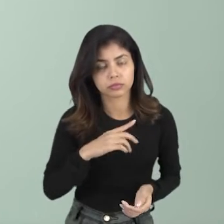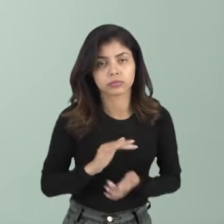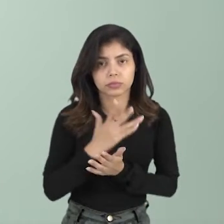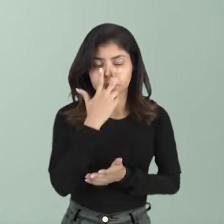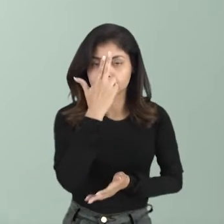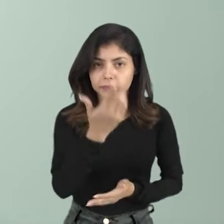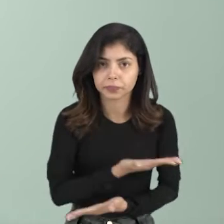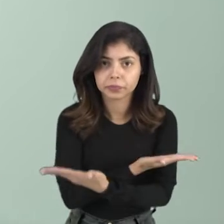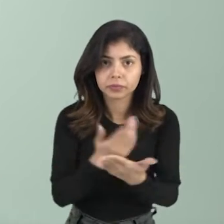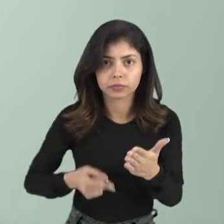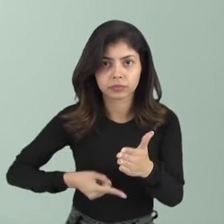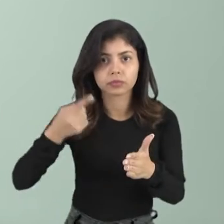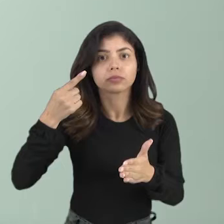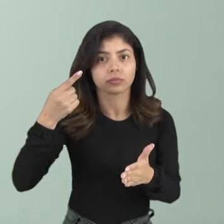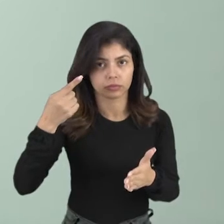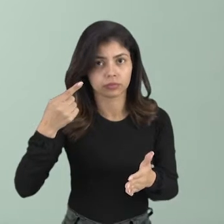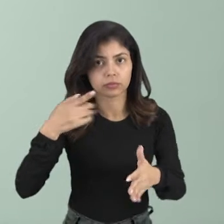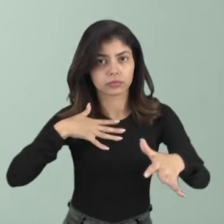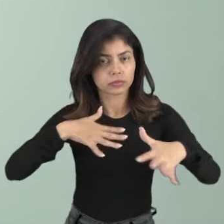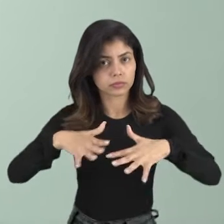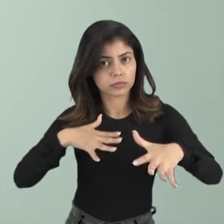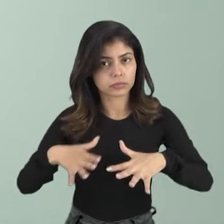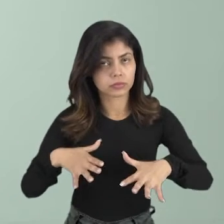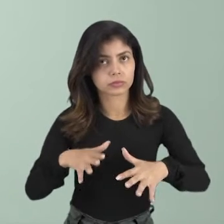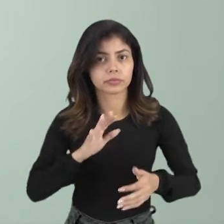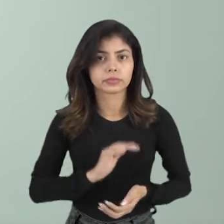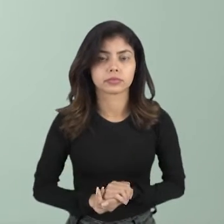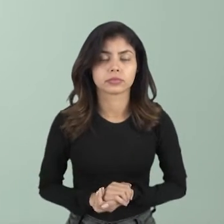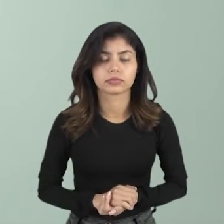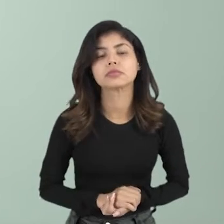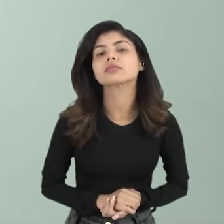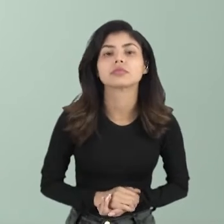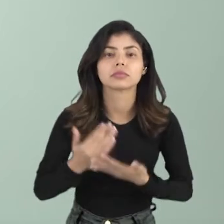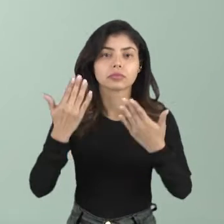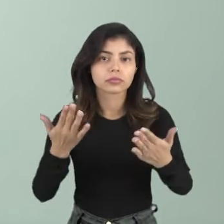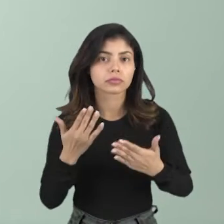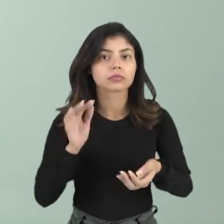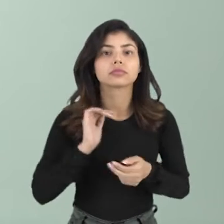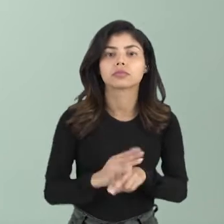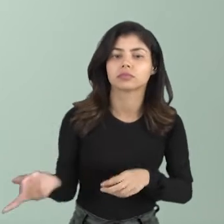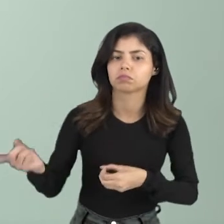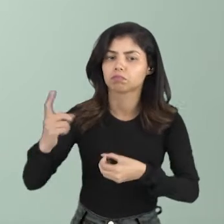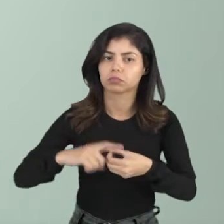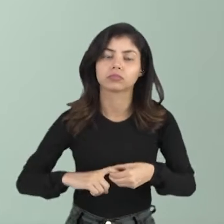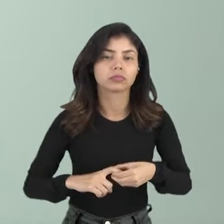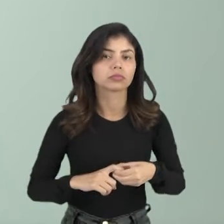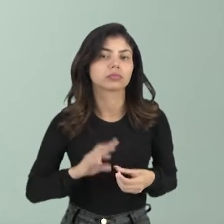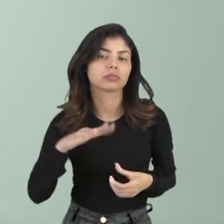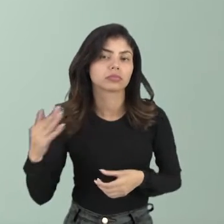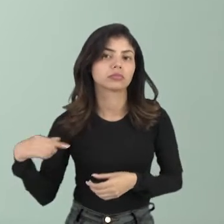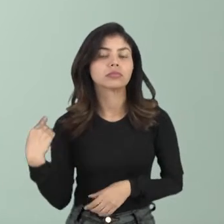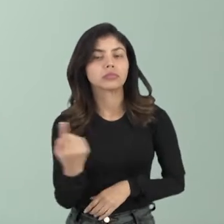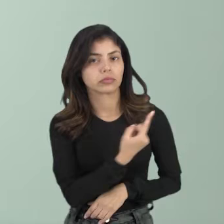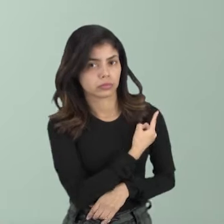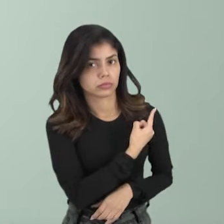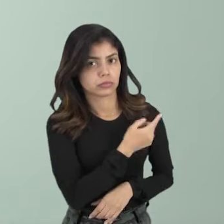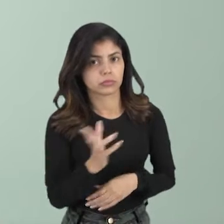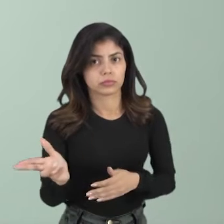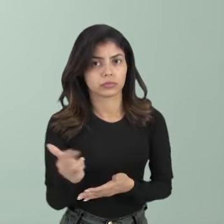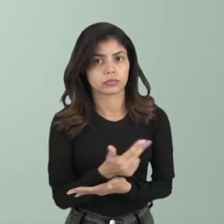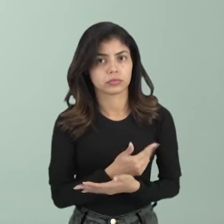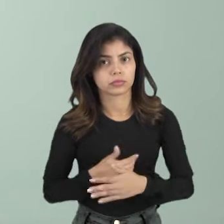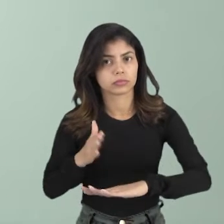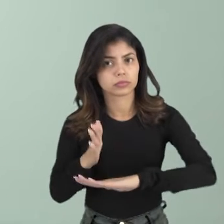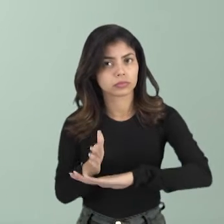vão aparecer primeiramente nesses movimentos de vanguarda. É por isso que a gente sempre volta para eles quando nós estamos falando sobre a